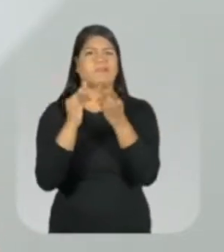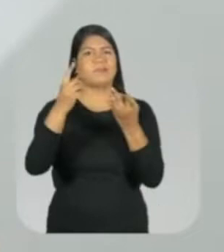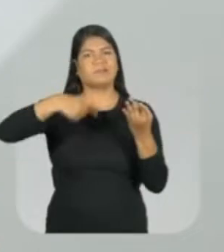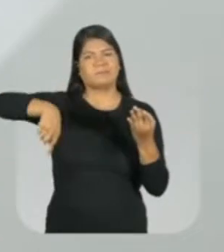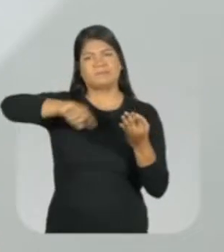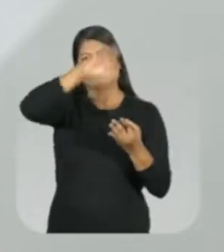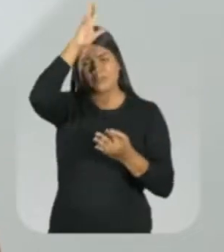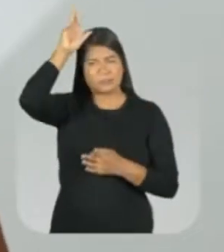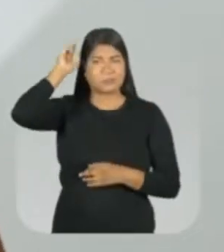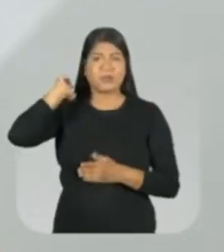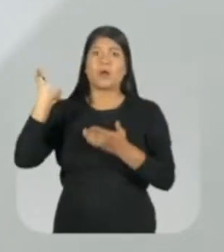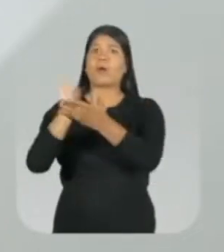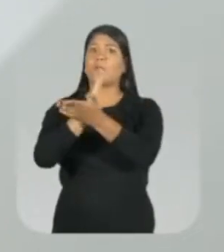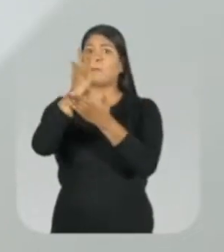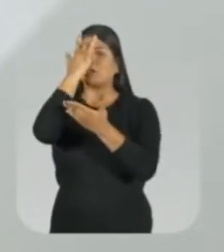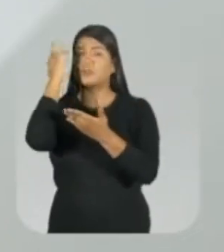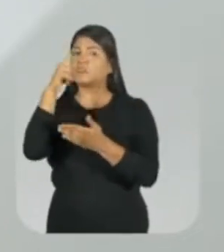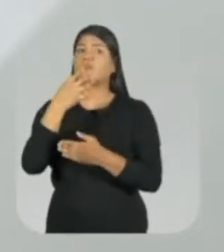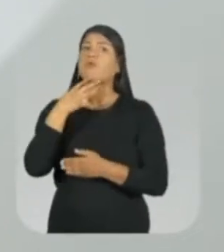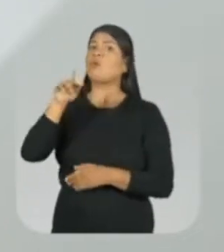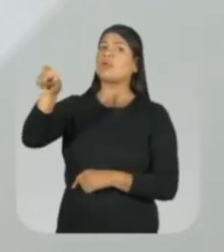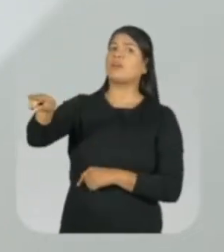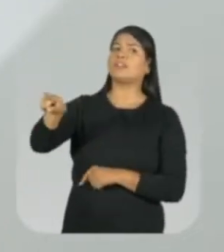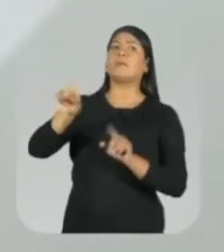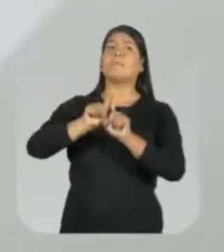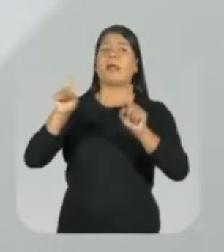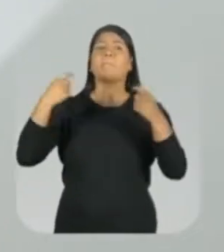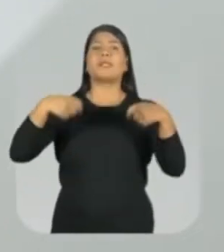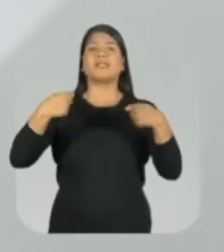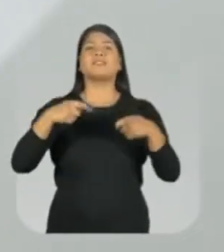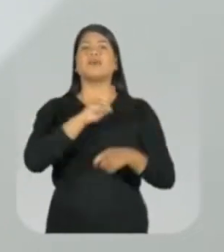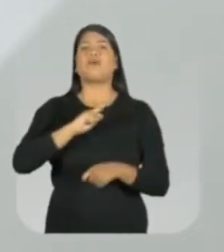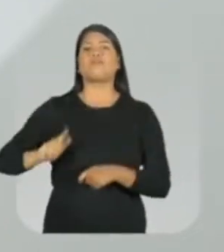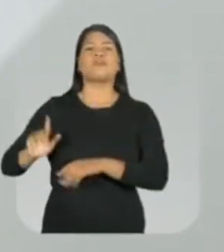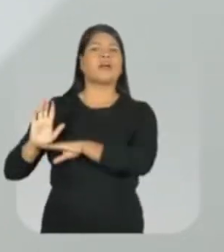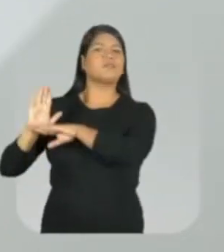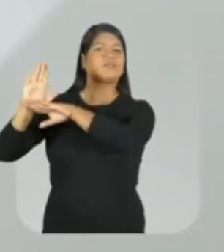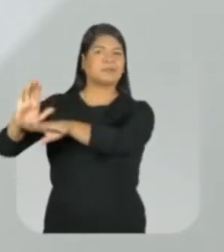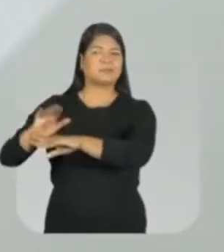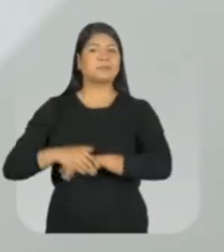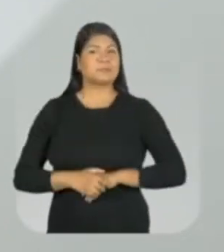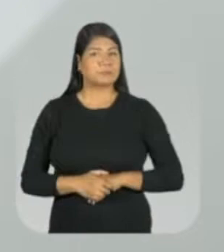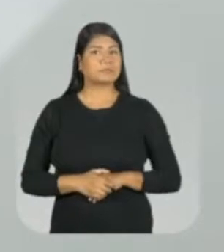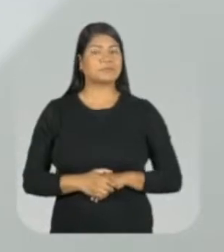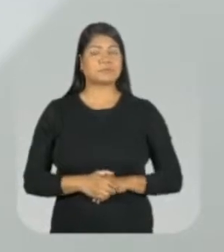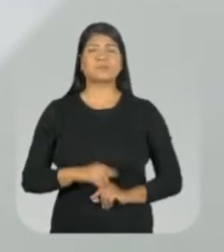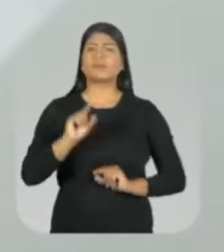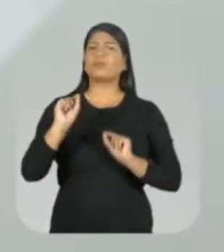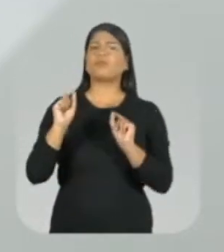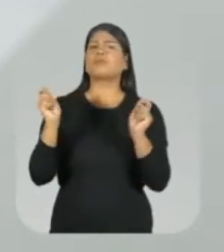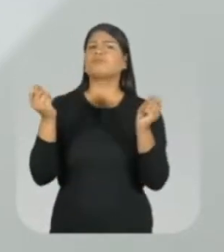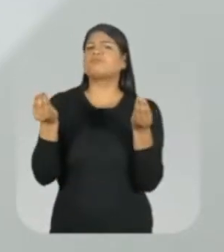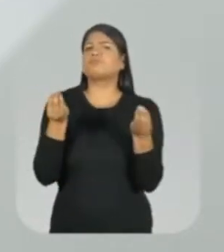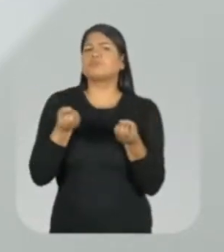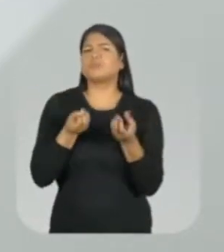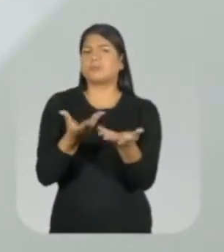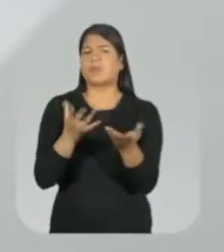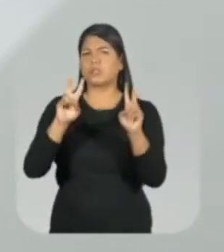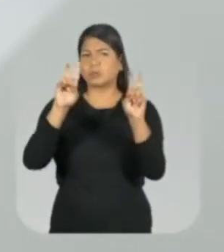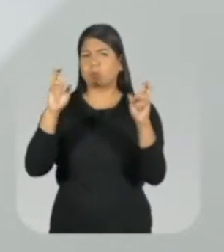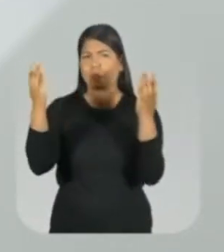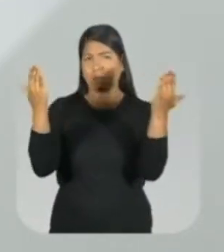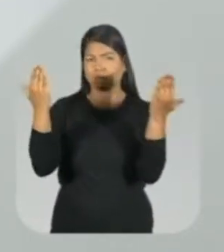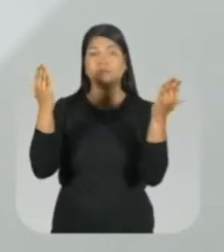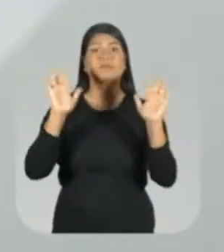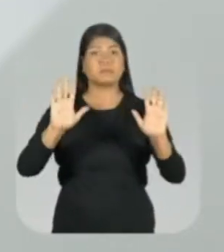nosso estado. De gente que você nem conhece, mas que precisa da ajuda do governo. E o que podemos falar dessa